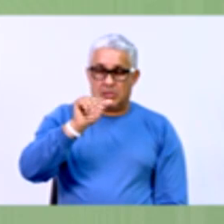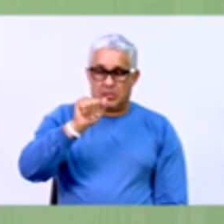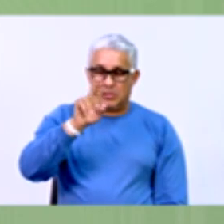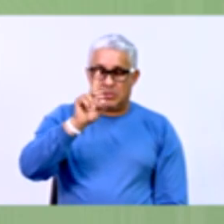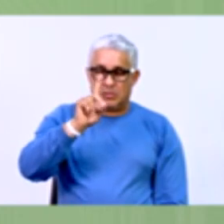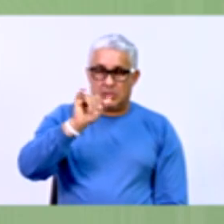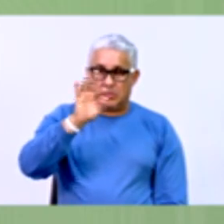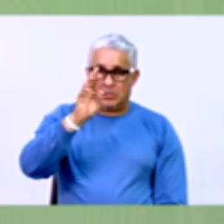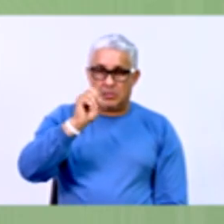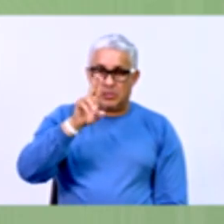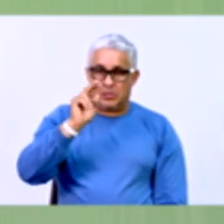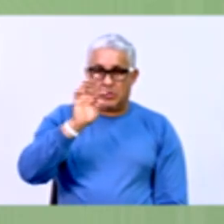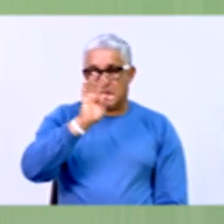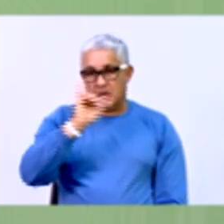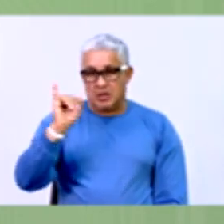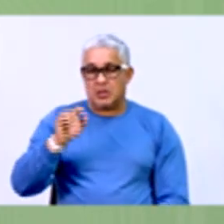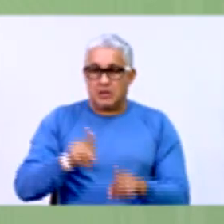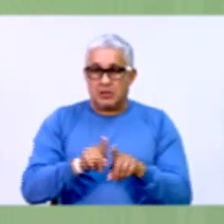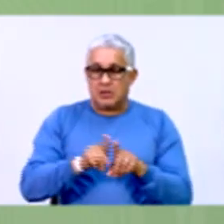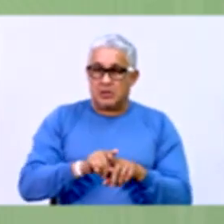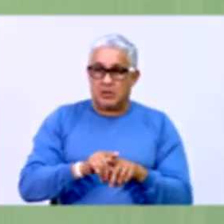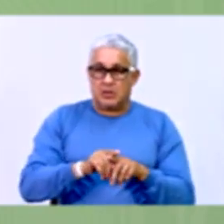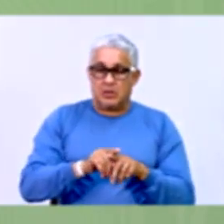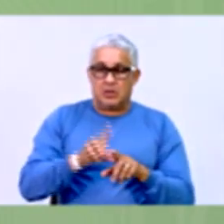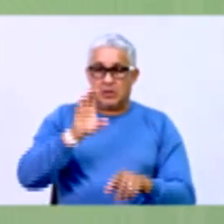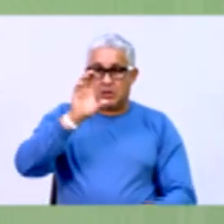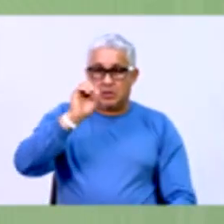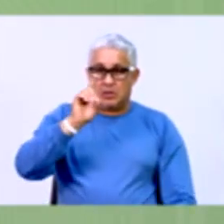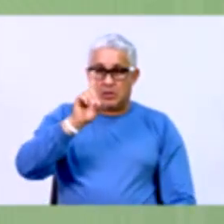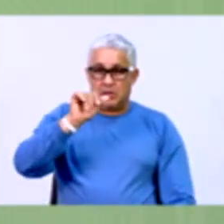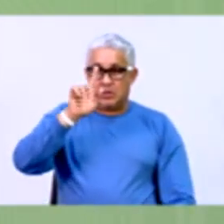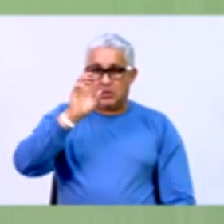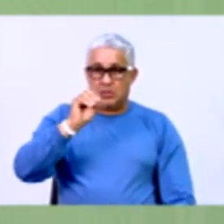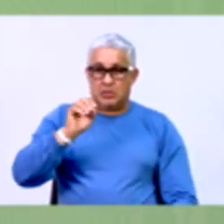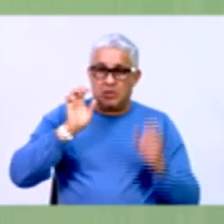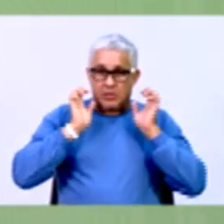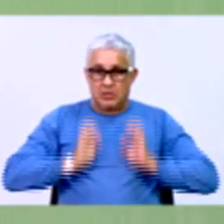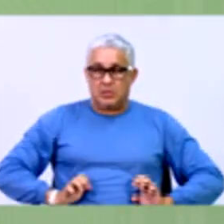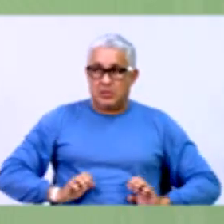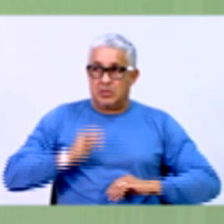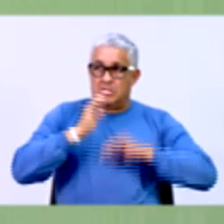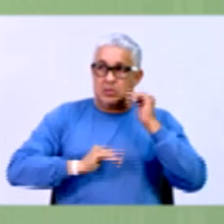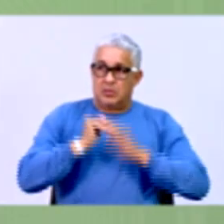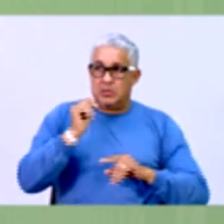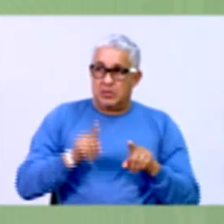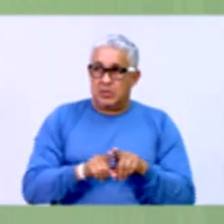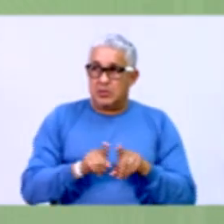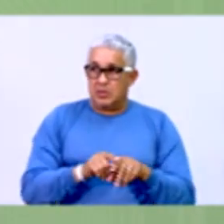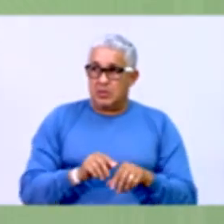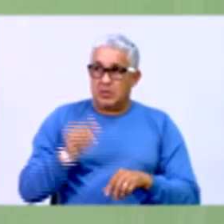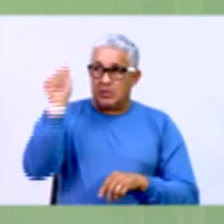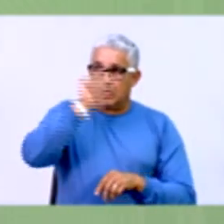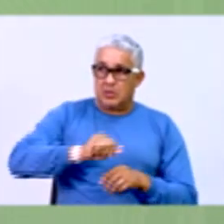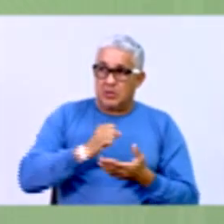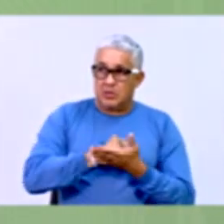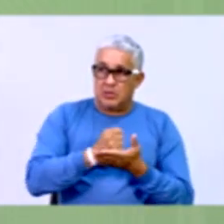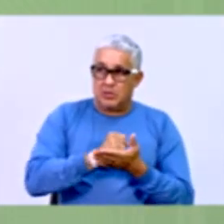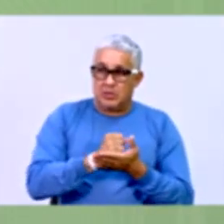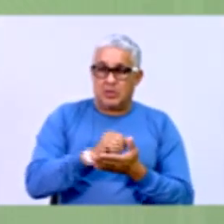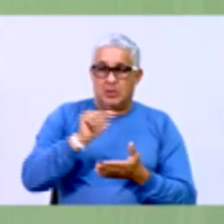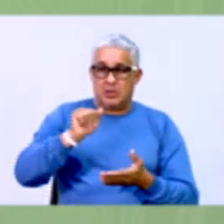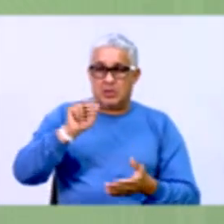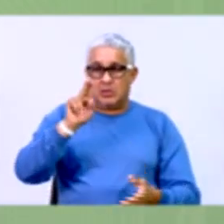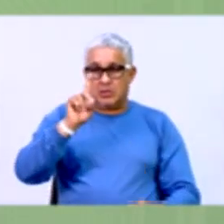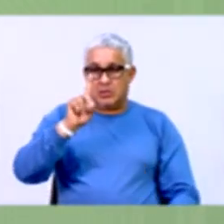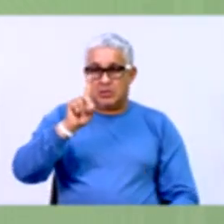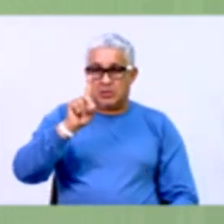adere ao Código de Ética Profissional da Associação de Controle e Auditoria de Tecnologia